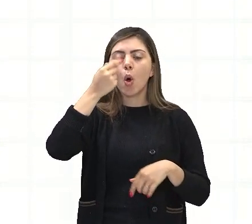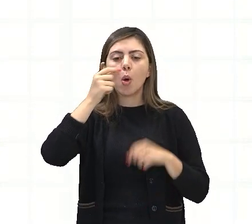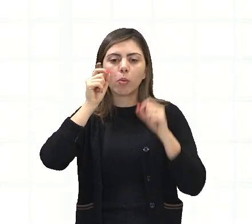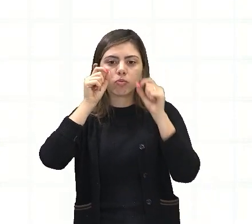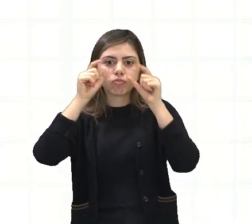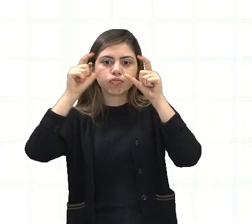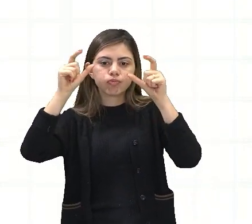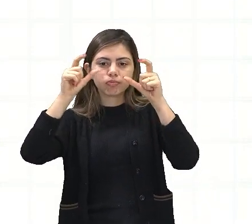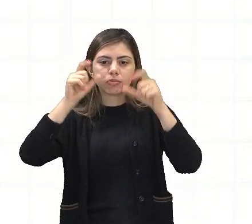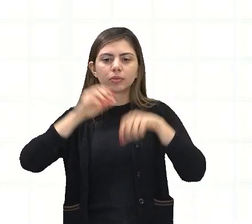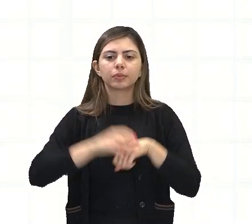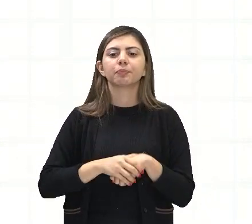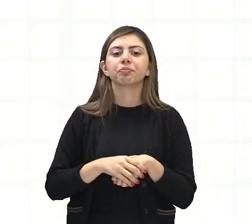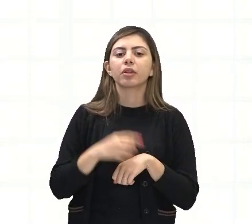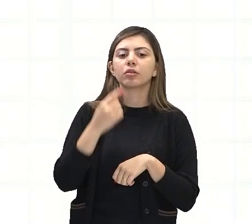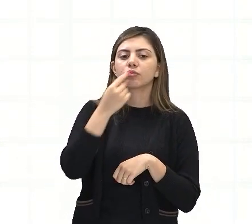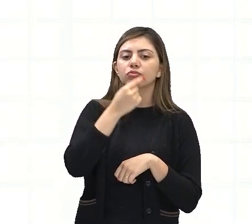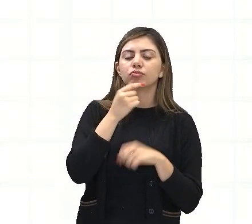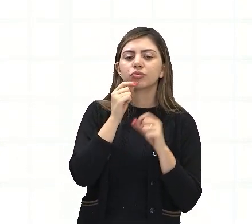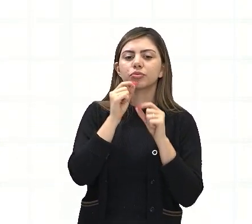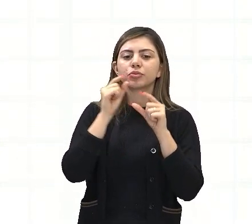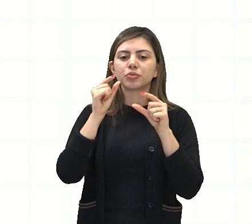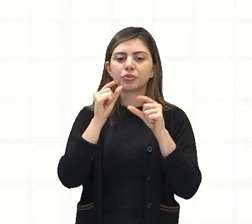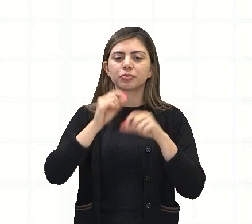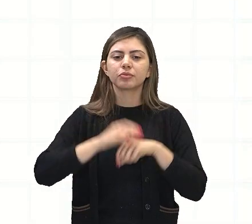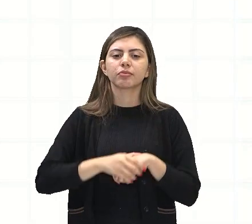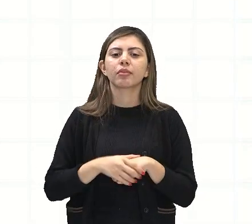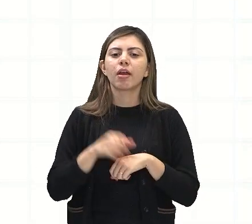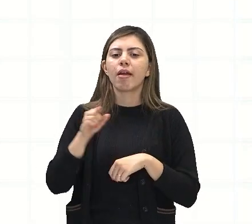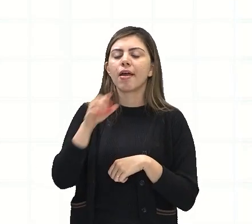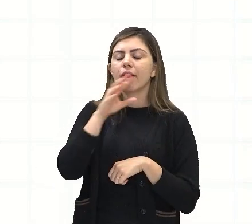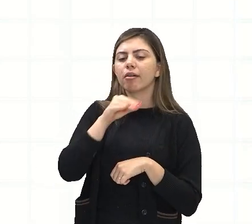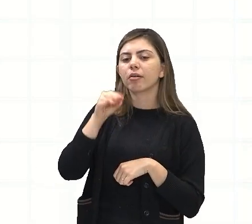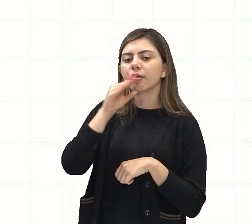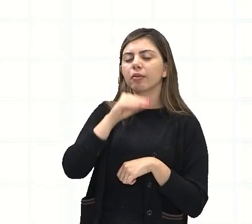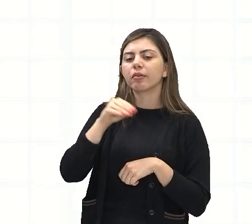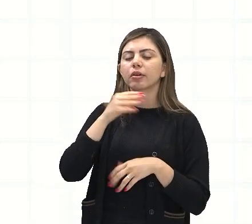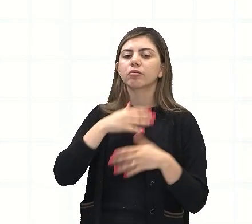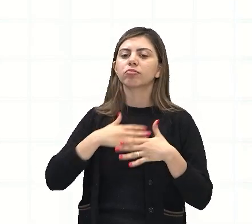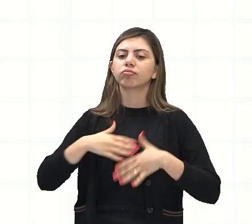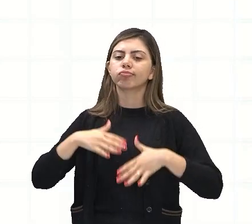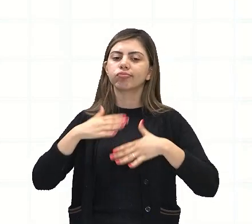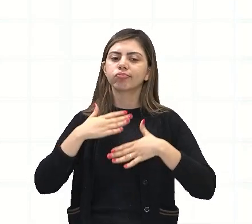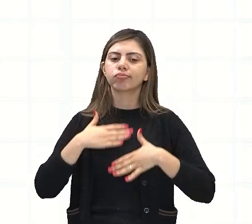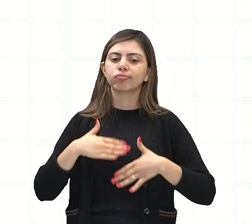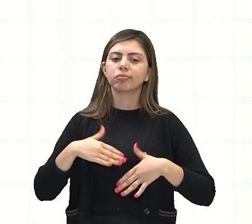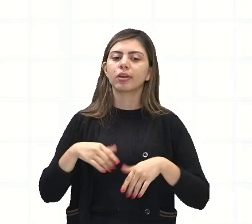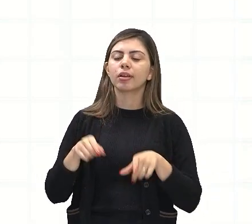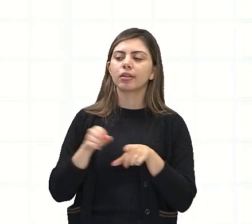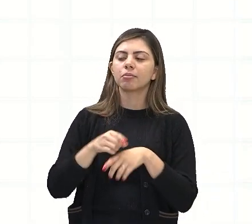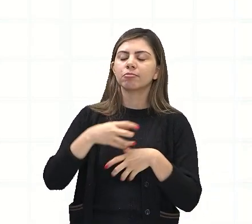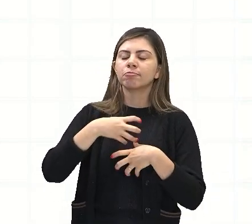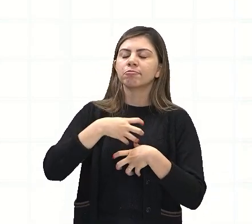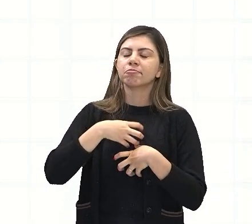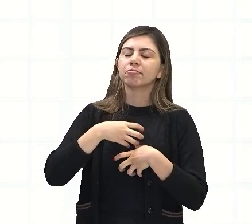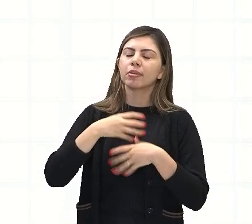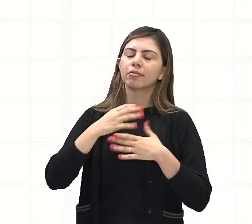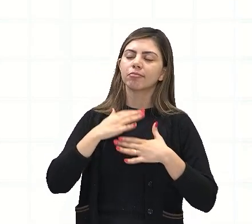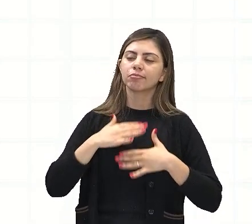e amendoados, lábios grandes e carnudos. Sua fala era calma, assim como seu estado de